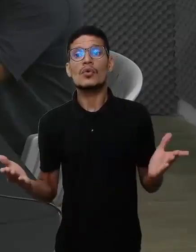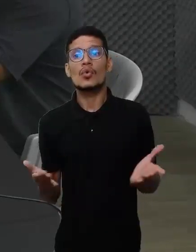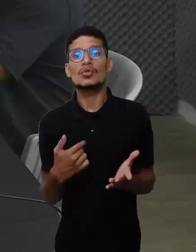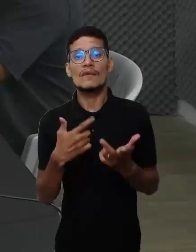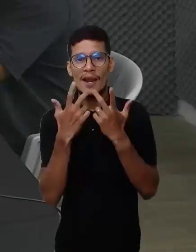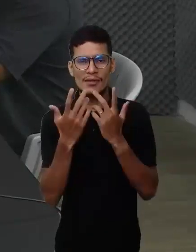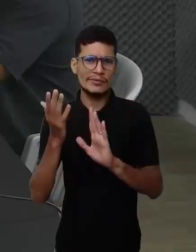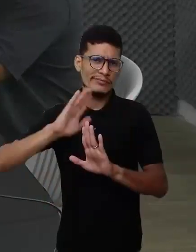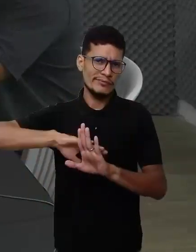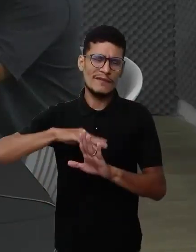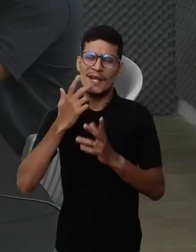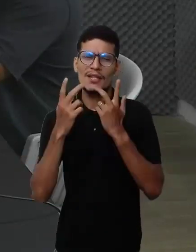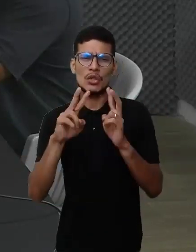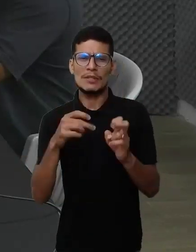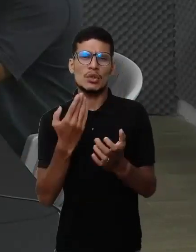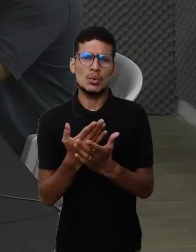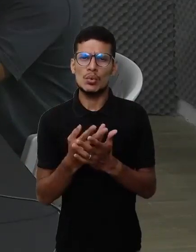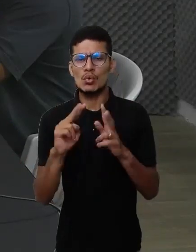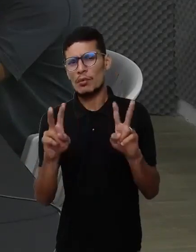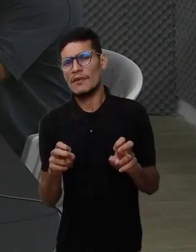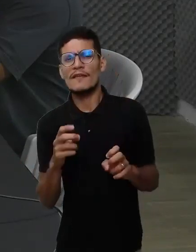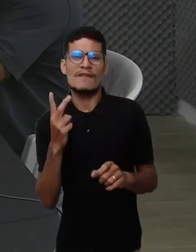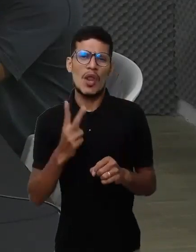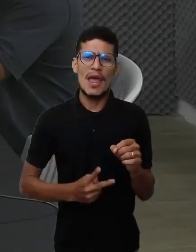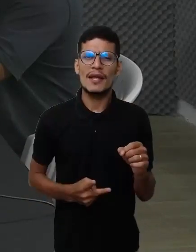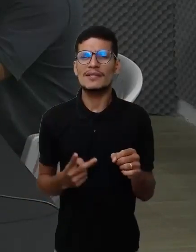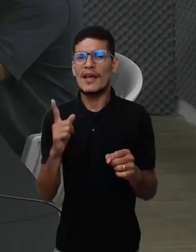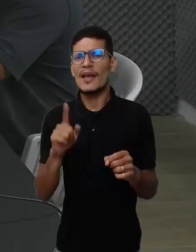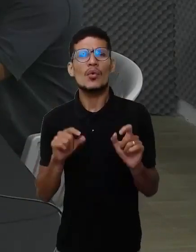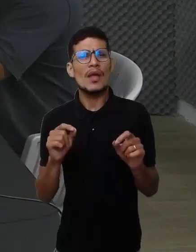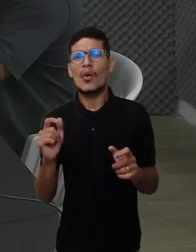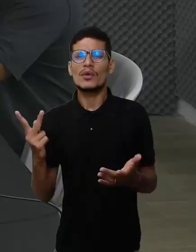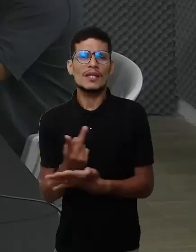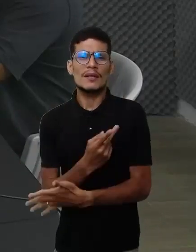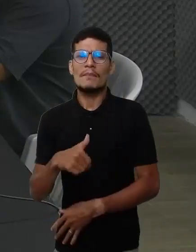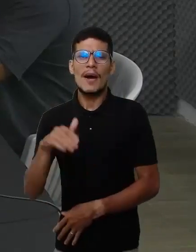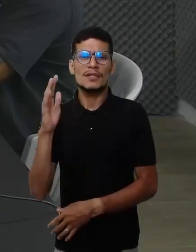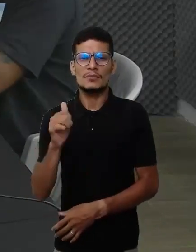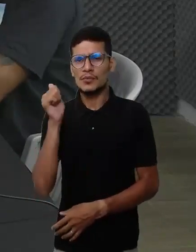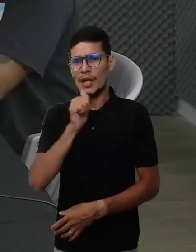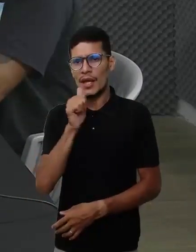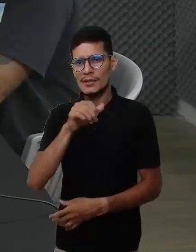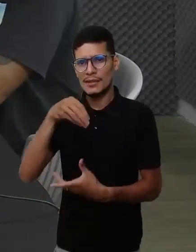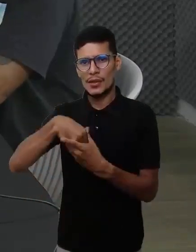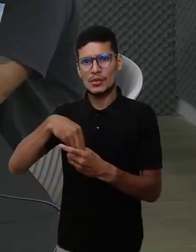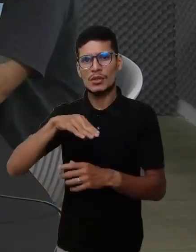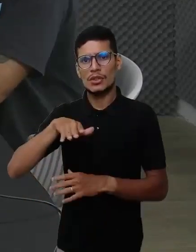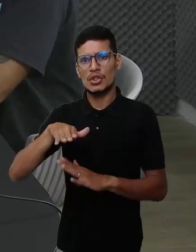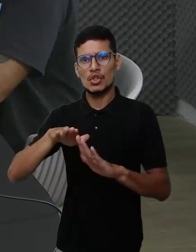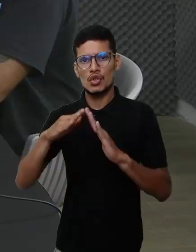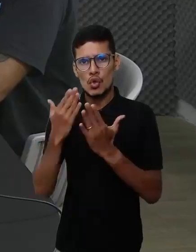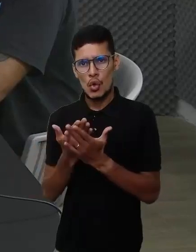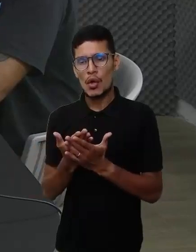off, você estava falando dos estudos sobre violência, que são os estudos feitos mais por mulheres, no ambiente escolar, mas a Isso, violência é isso. perpetrada mais ou menos